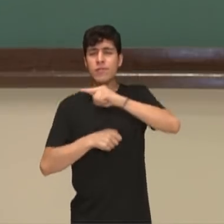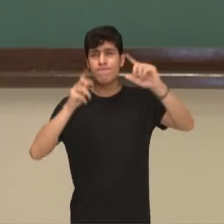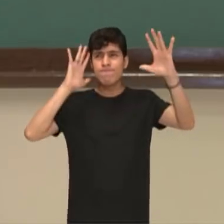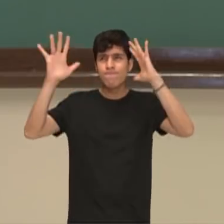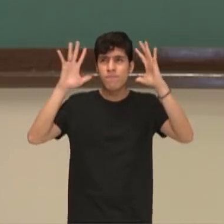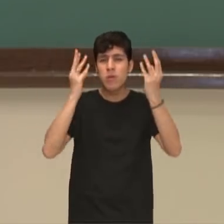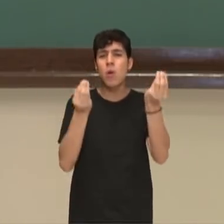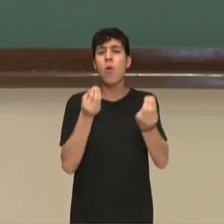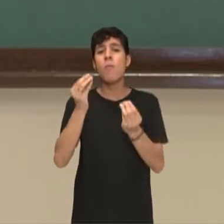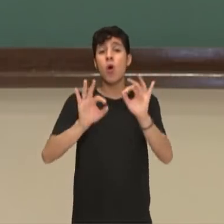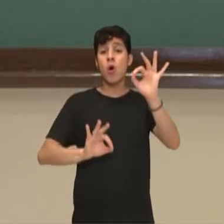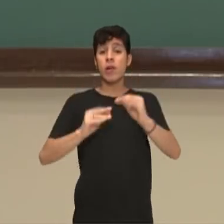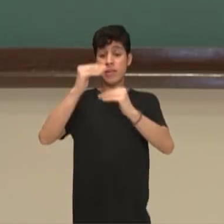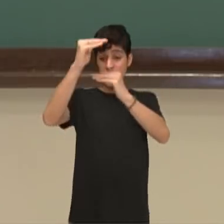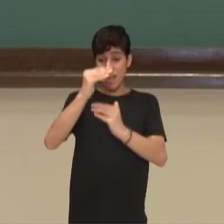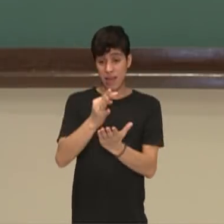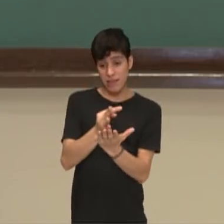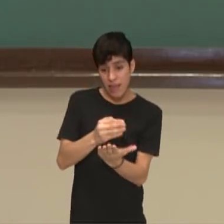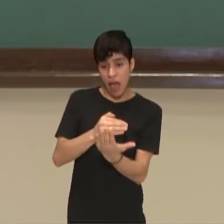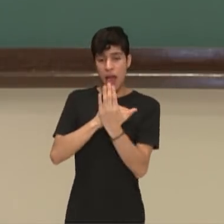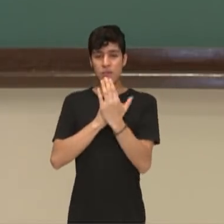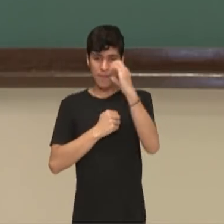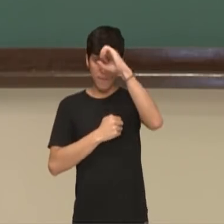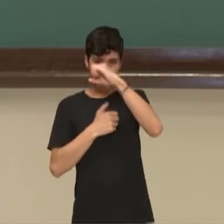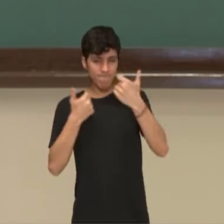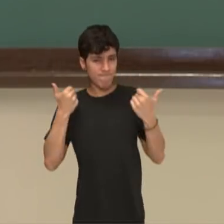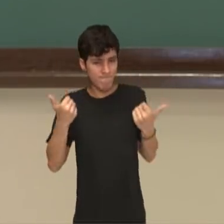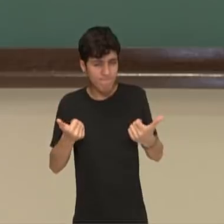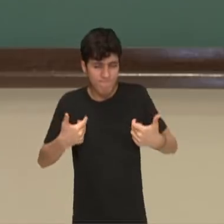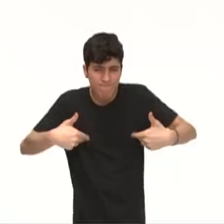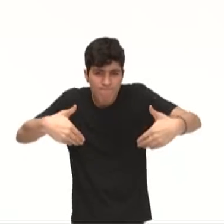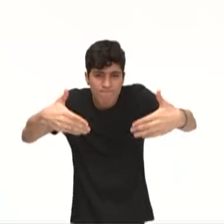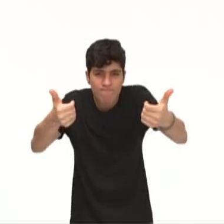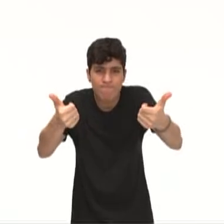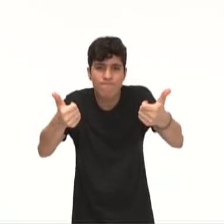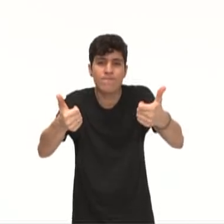construção de um texto ajuda no aprendizado. Vai lá!